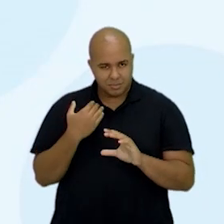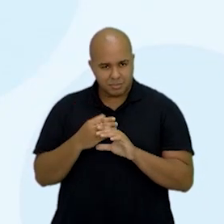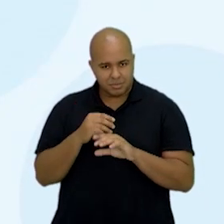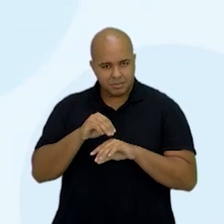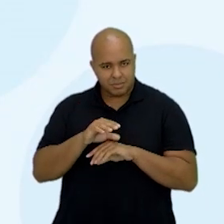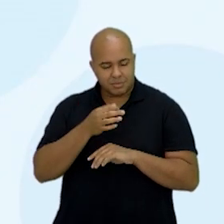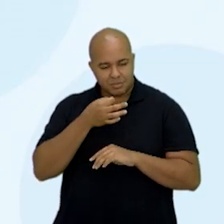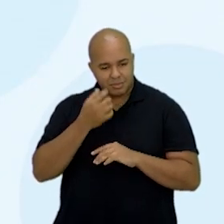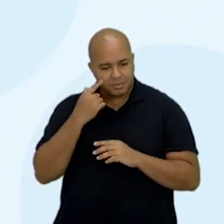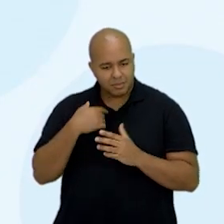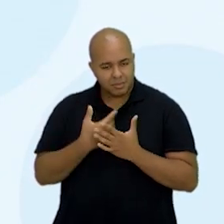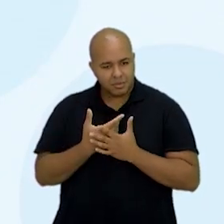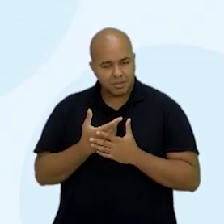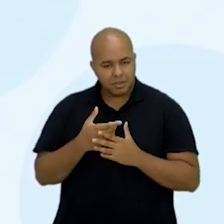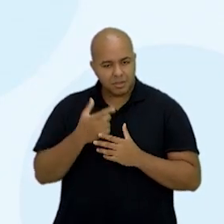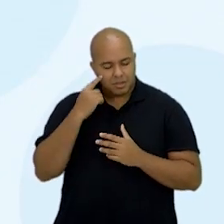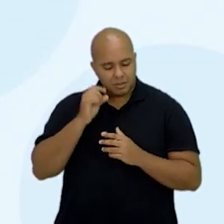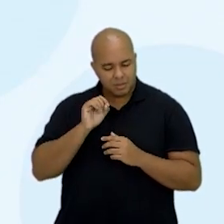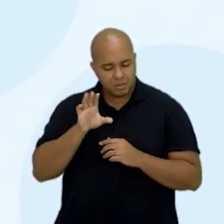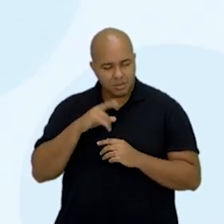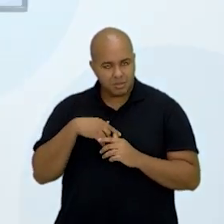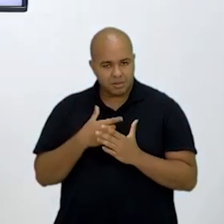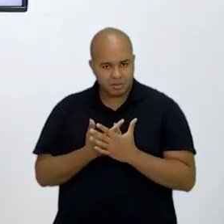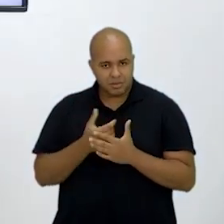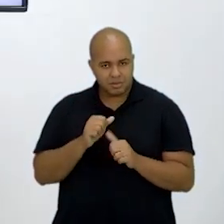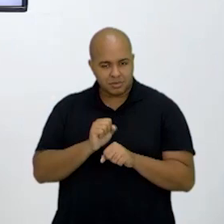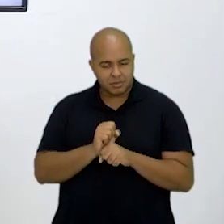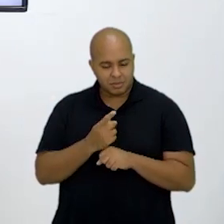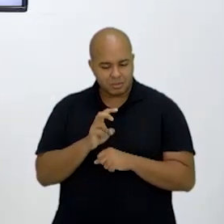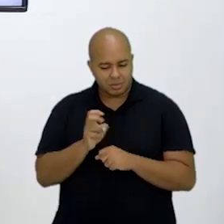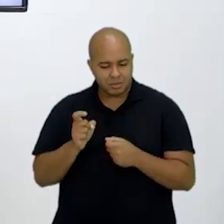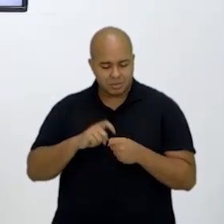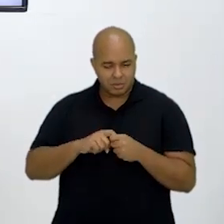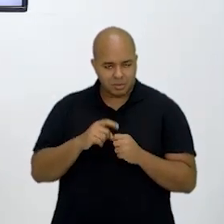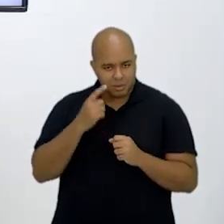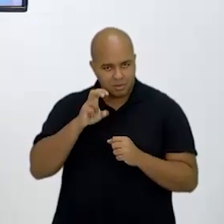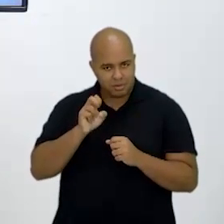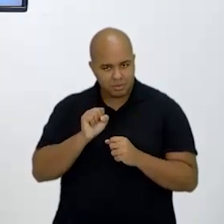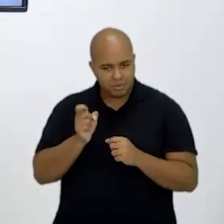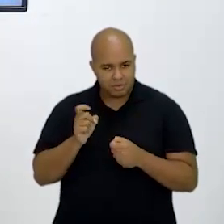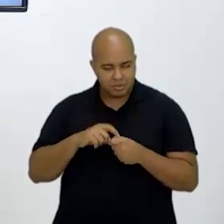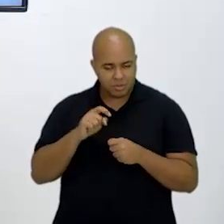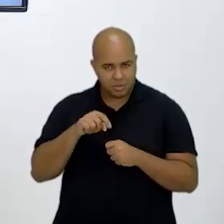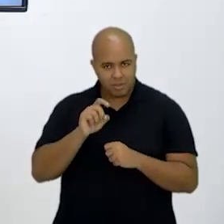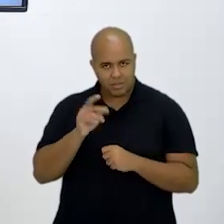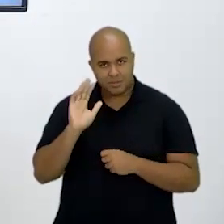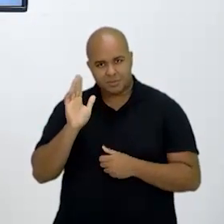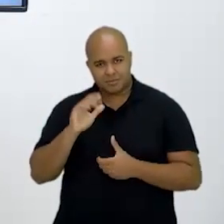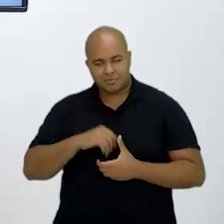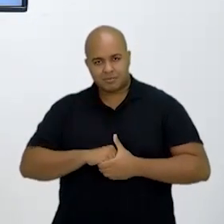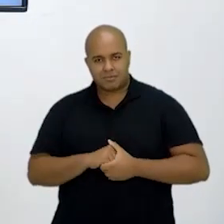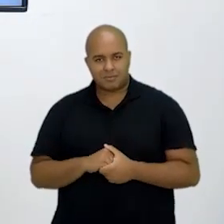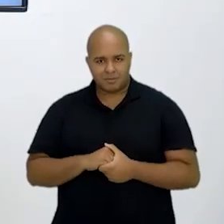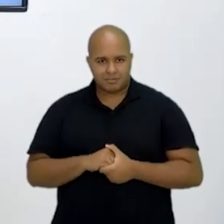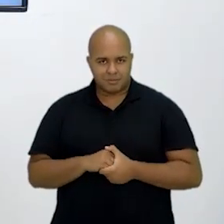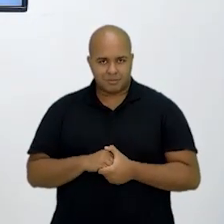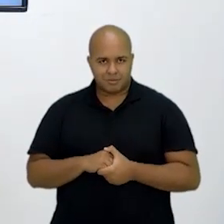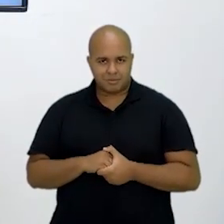as sugestões vou dar um livro não sai daí não faz seco daqui 5 segundos a gente tá de volta